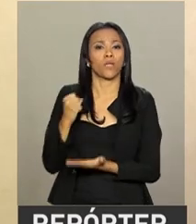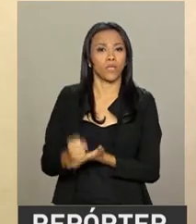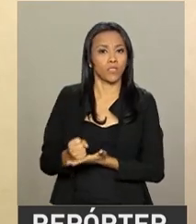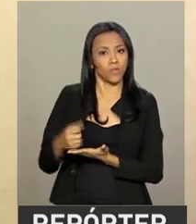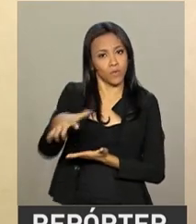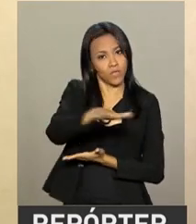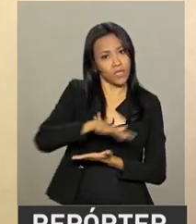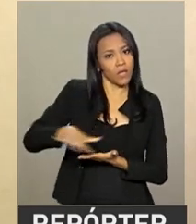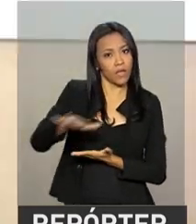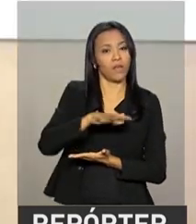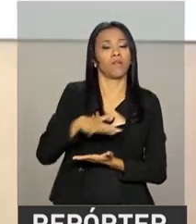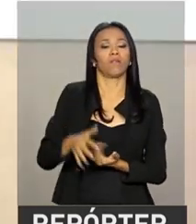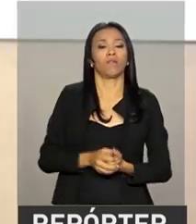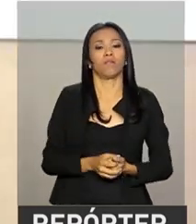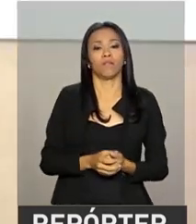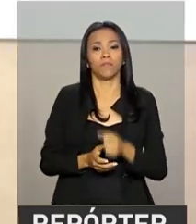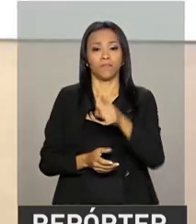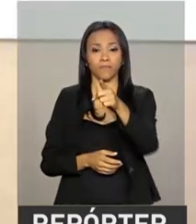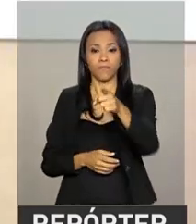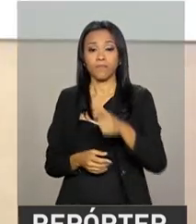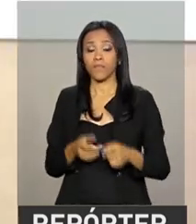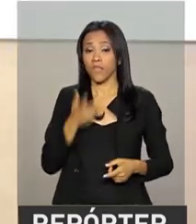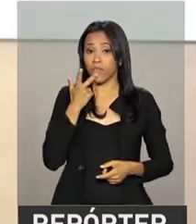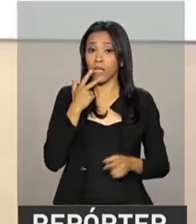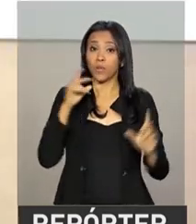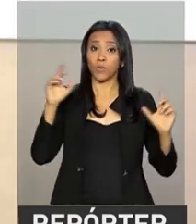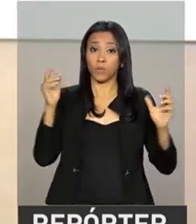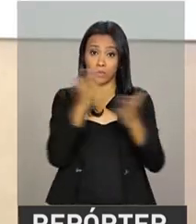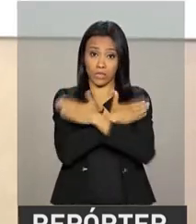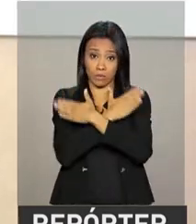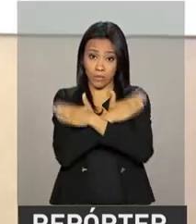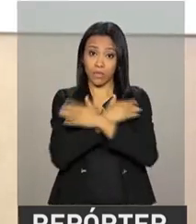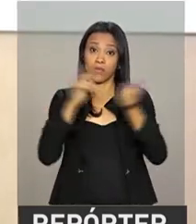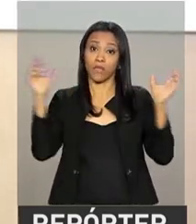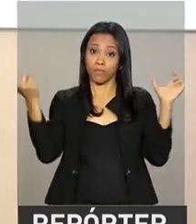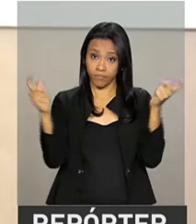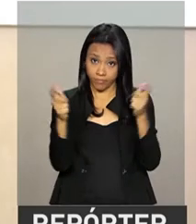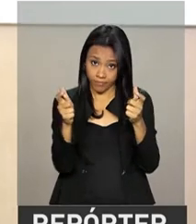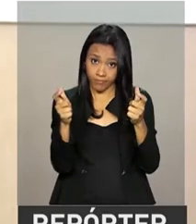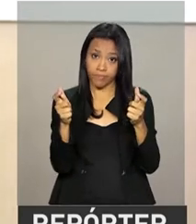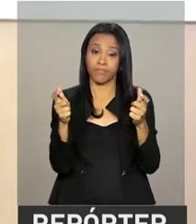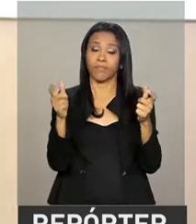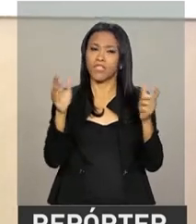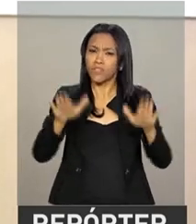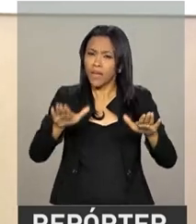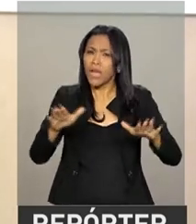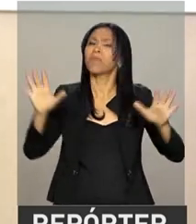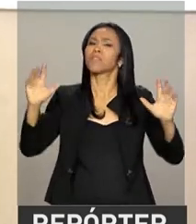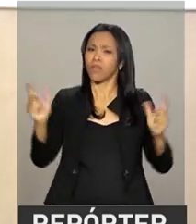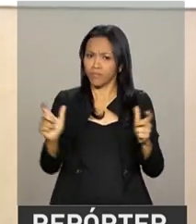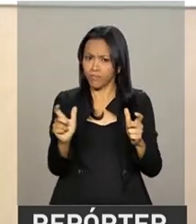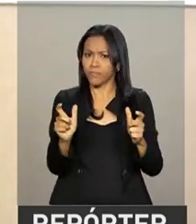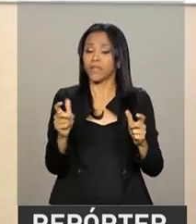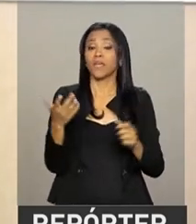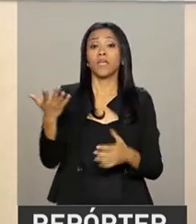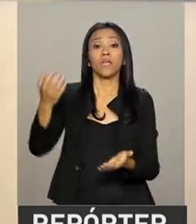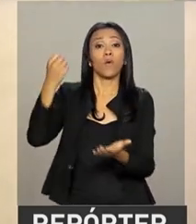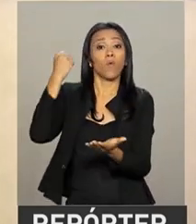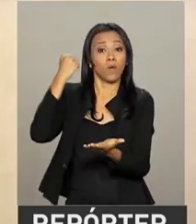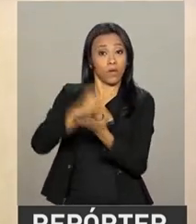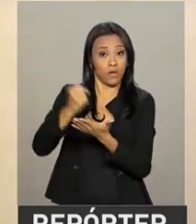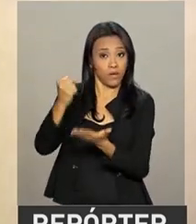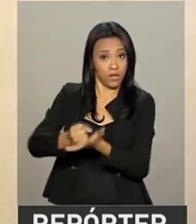no mercado de trabalho. A taxa de desemprego está começando a recuar lentamente, mas está recuando. E com o emprego formal,